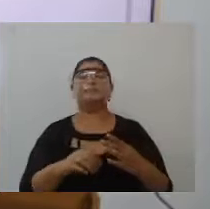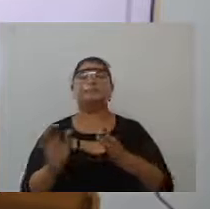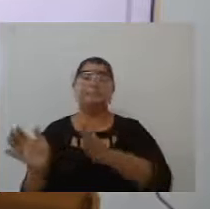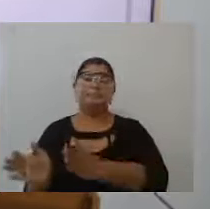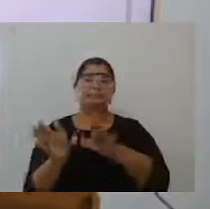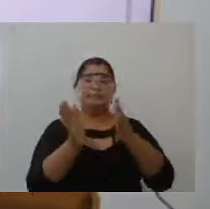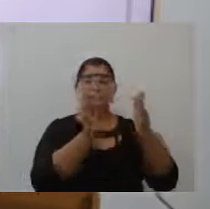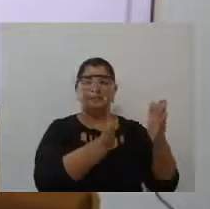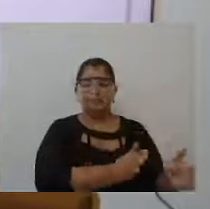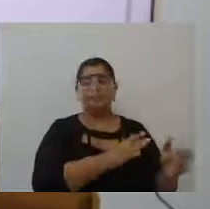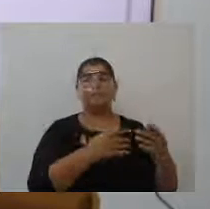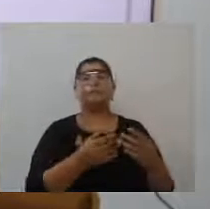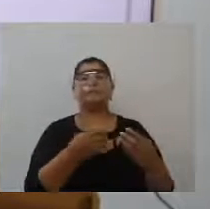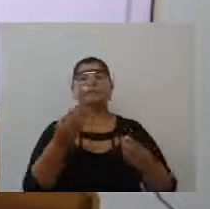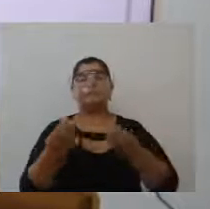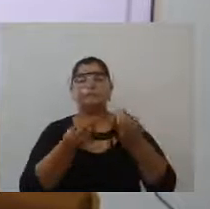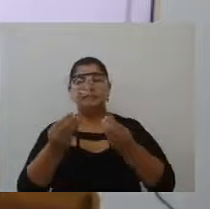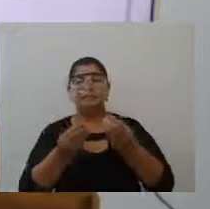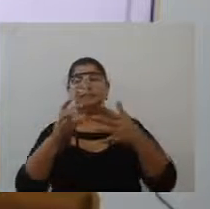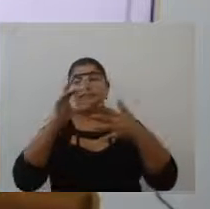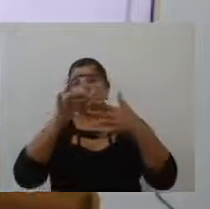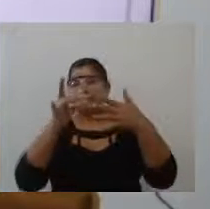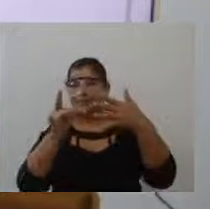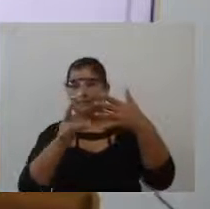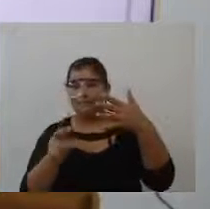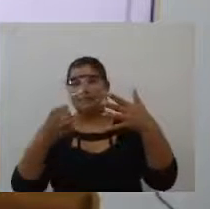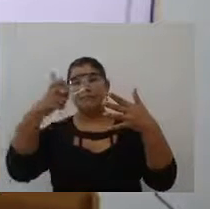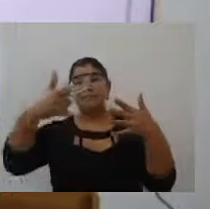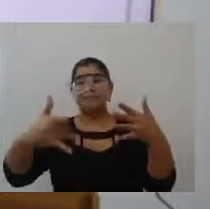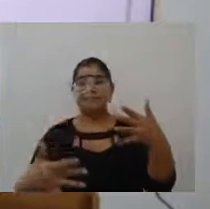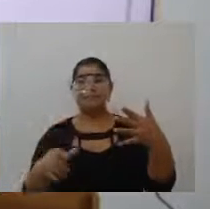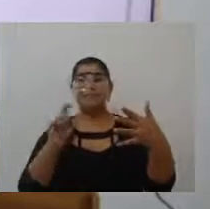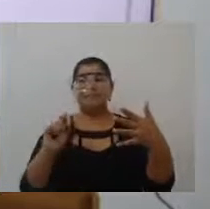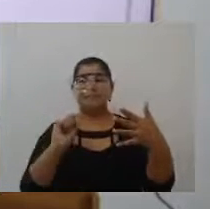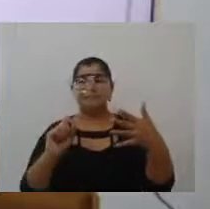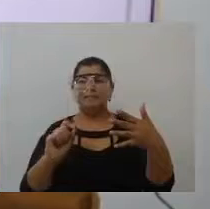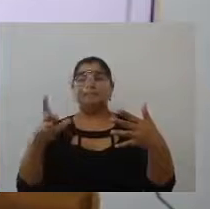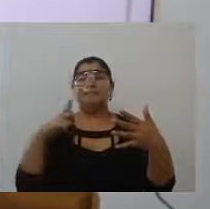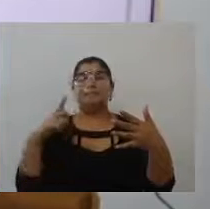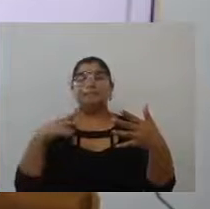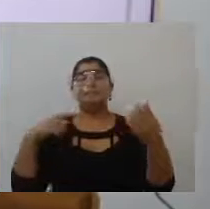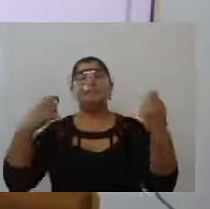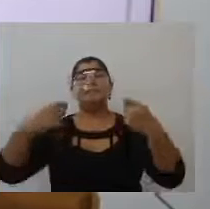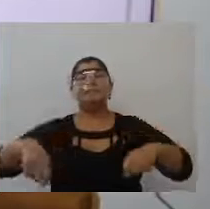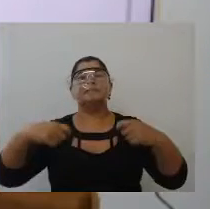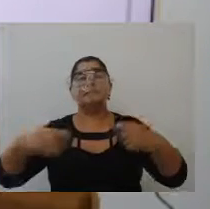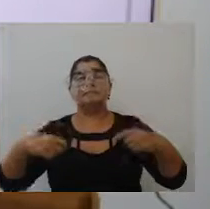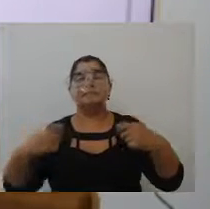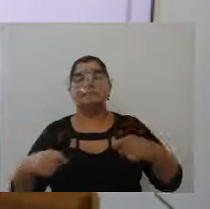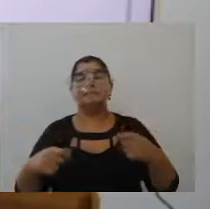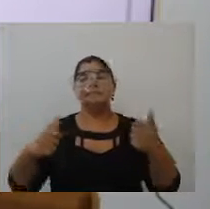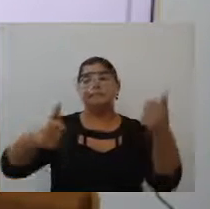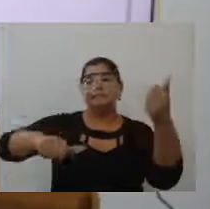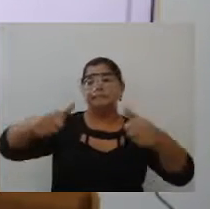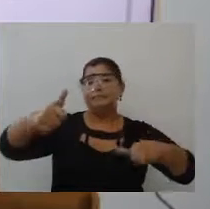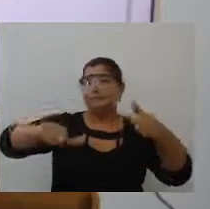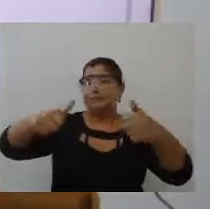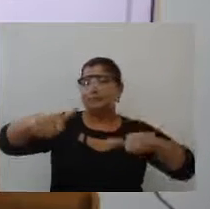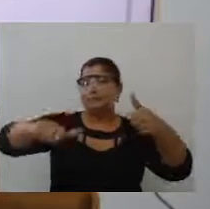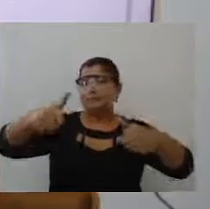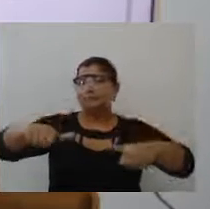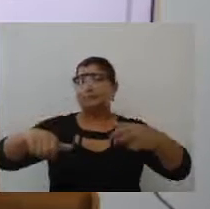mais, indo mais para os detalhes, o que é que nós vamos ver? Nós vamos ver a necessidade de avaliação